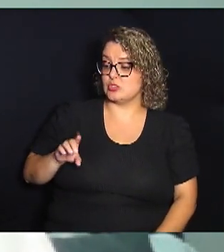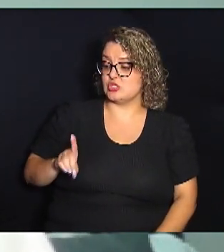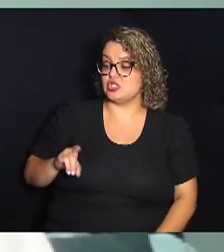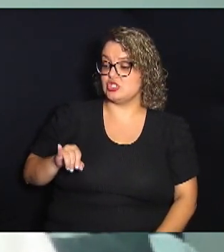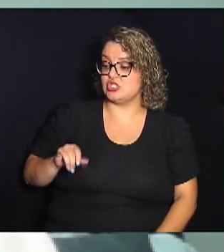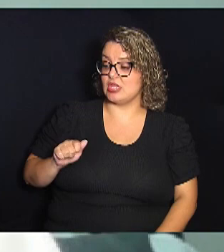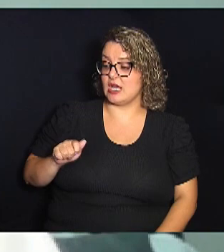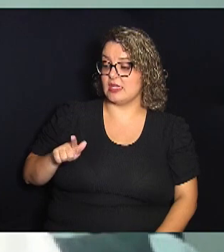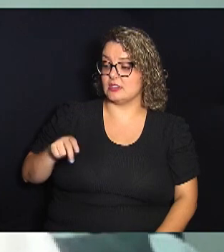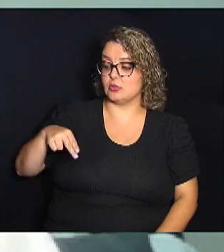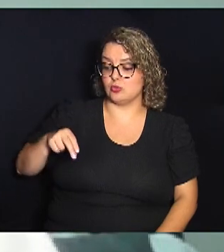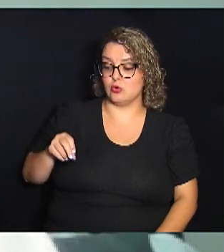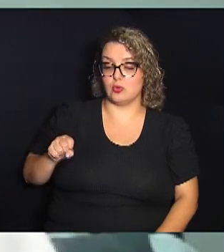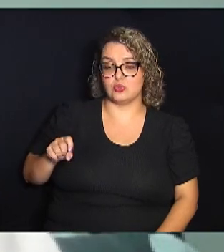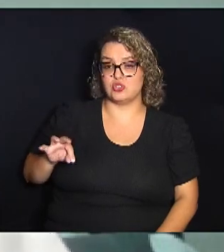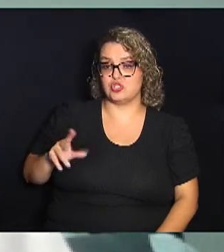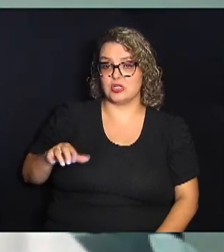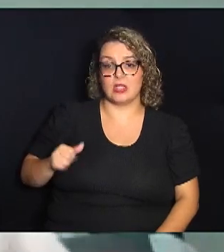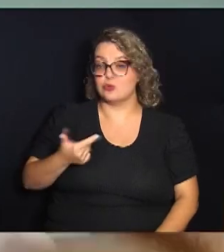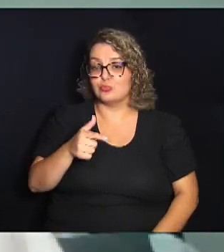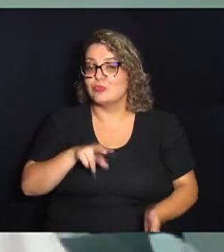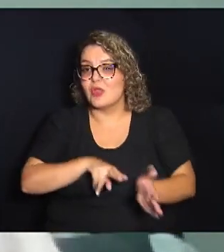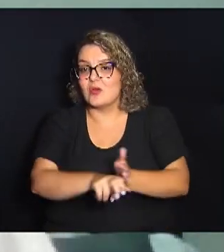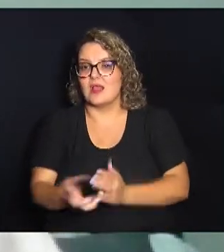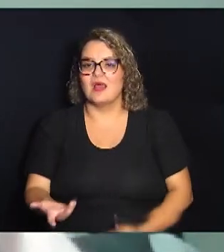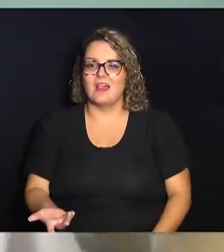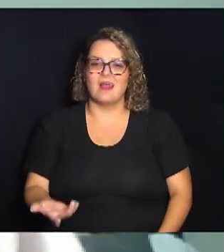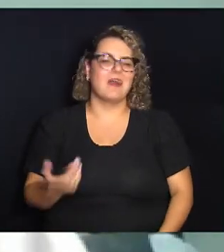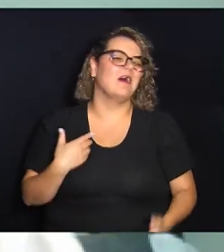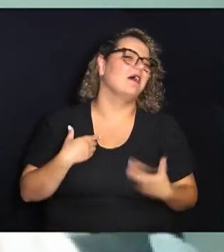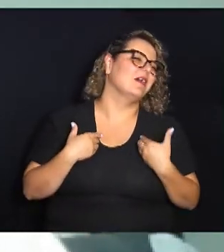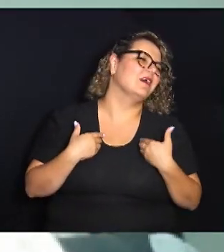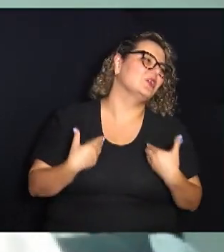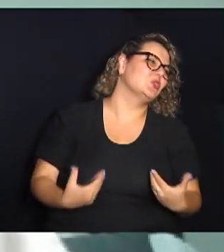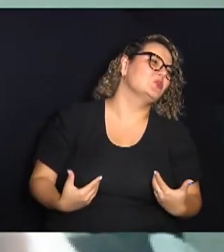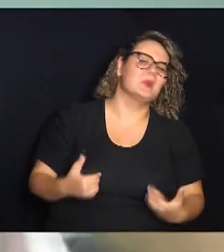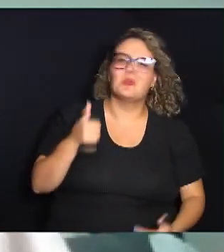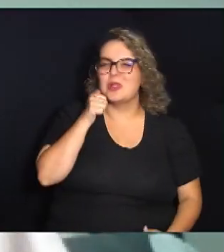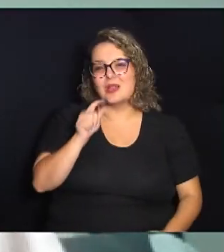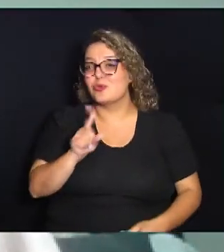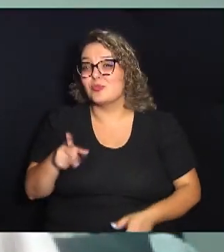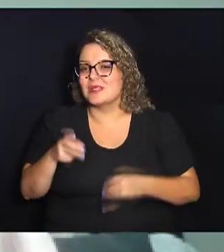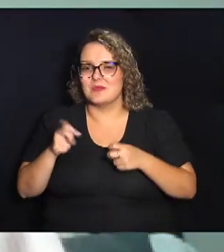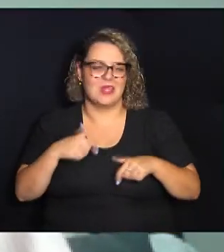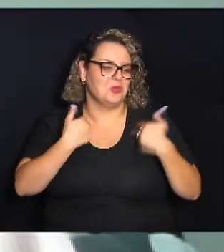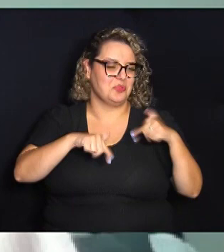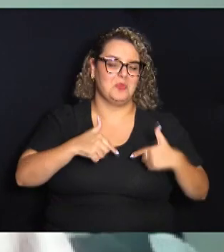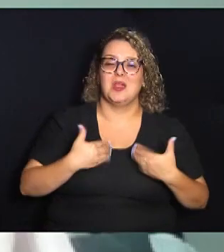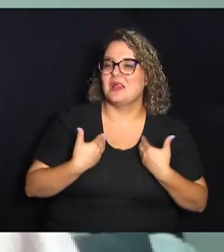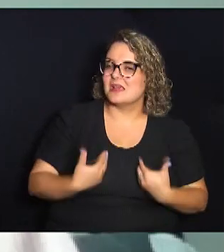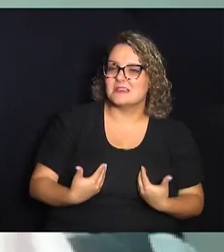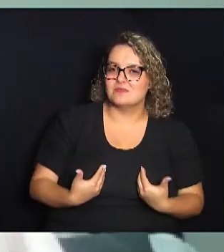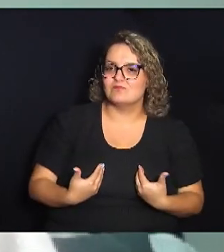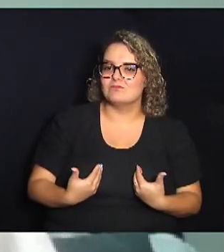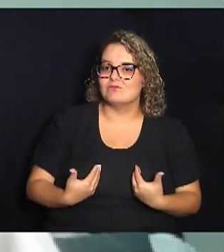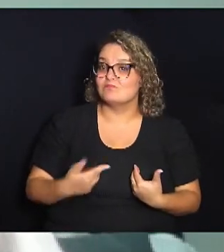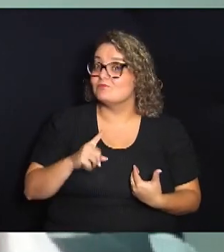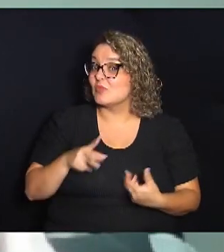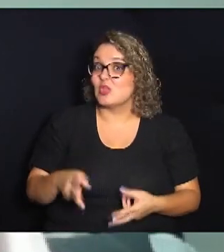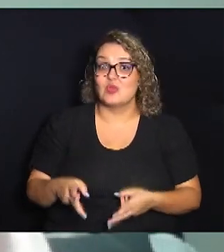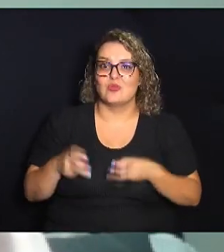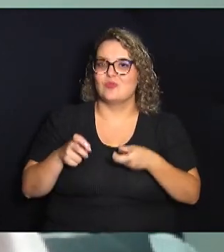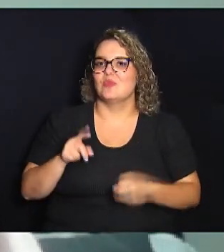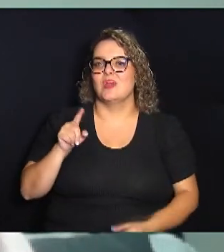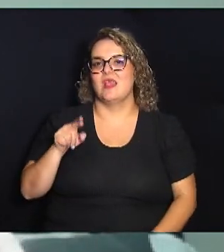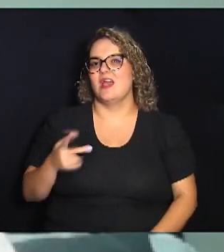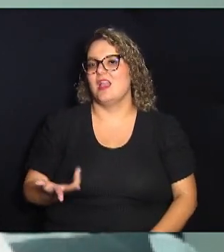mulher também, ela não se dá conta, às vezes eu estou cansado, estou trabalhando muito, por isso que eu estou cansada, e não enxerga que isso